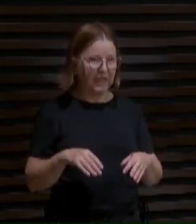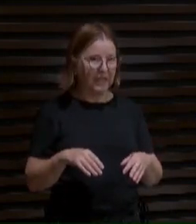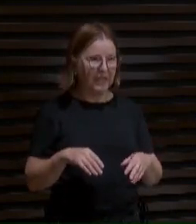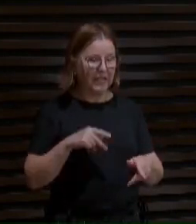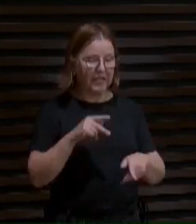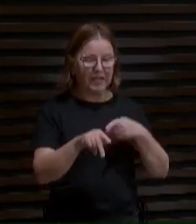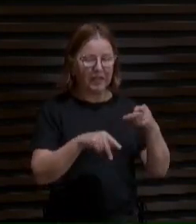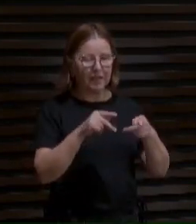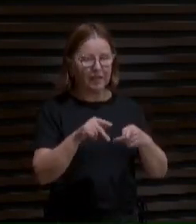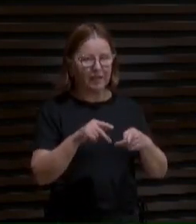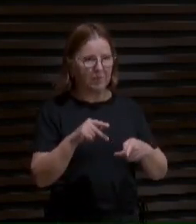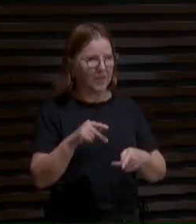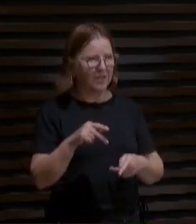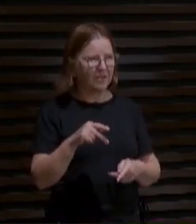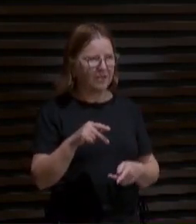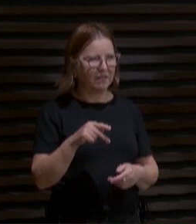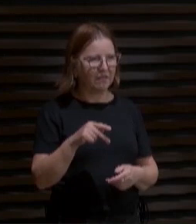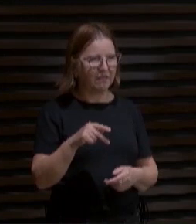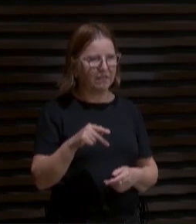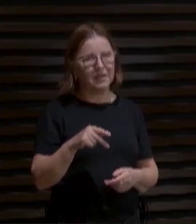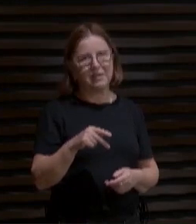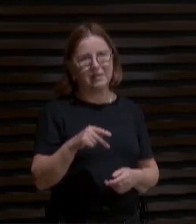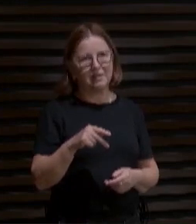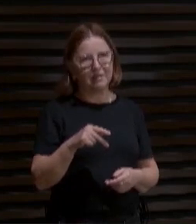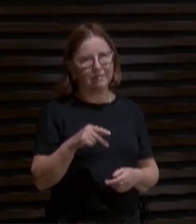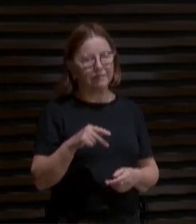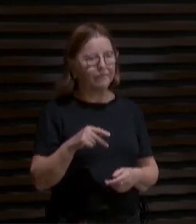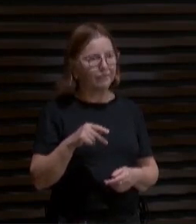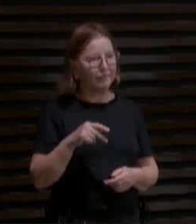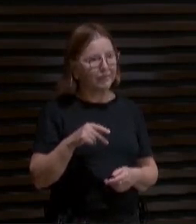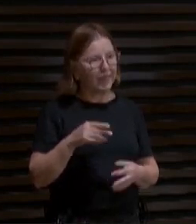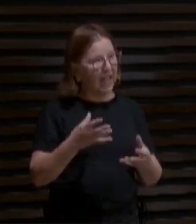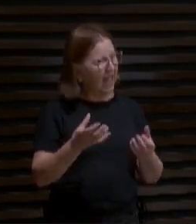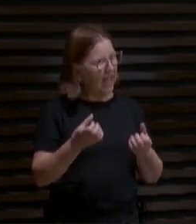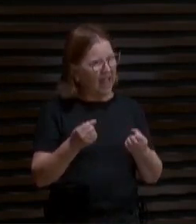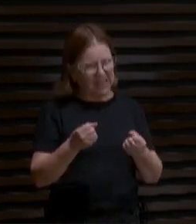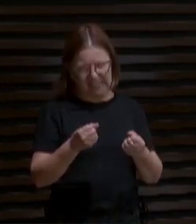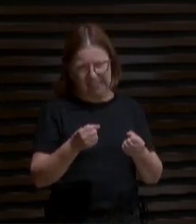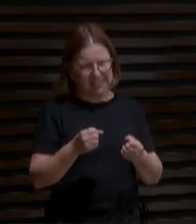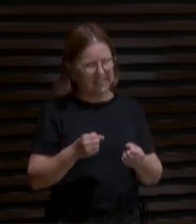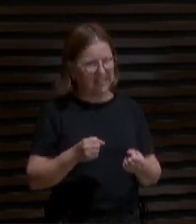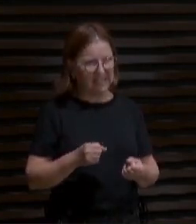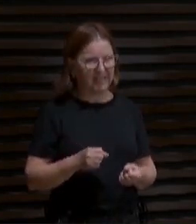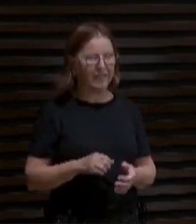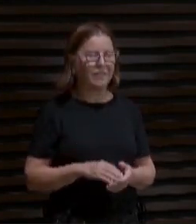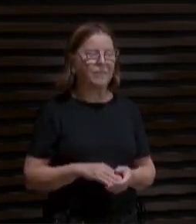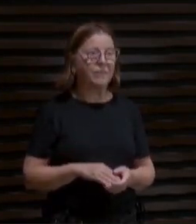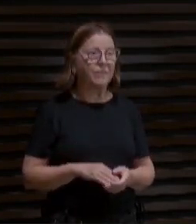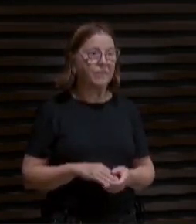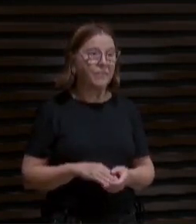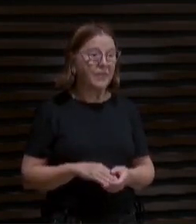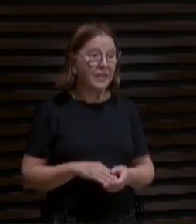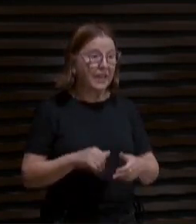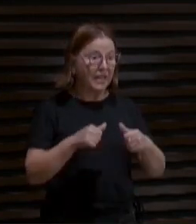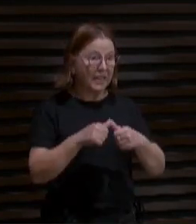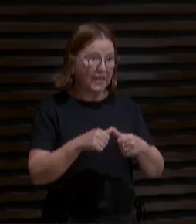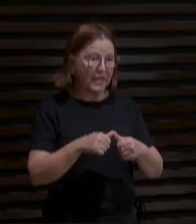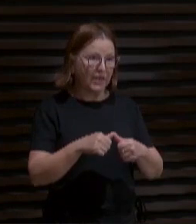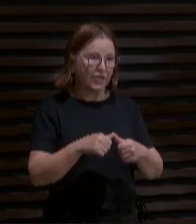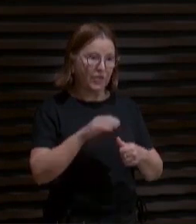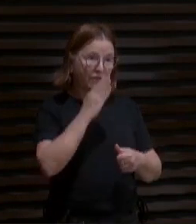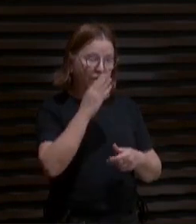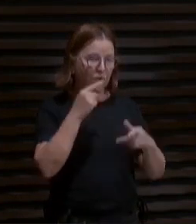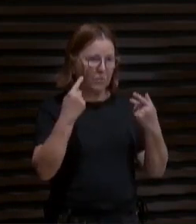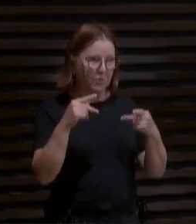iludidas para levar vantagem. O que Balaão fez, e ele tentou fazer, e no final ele viu